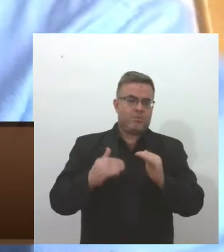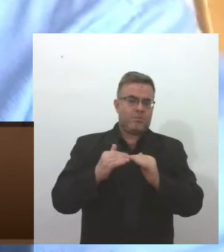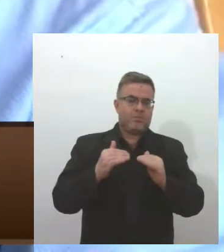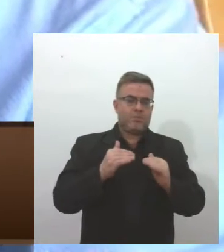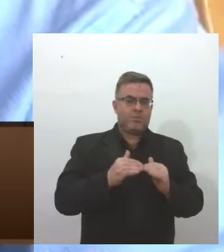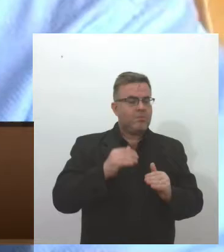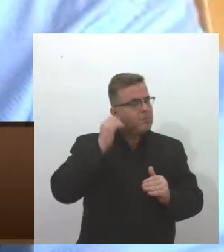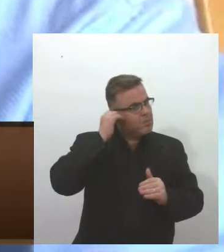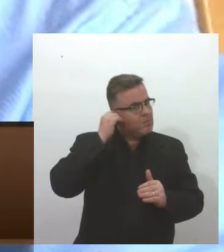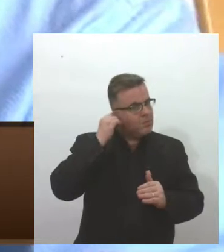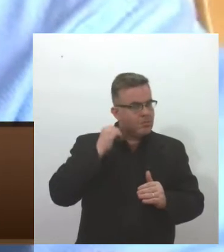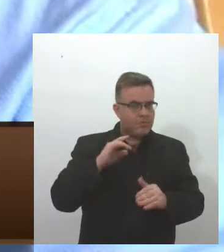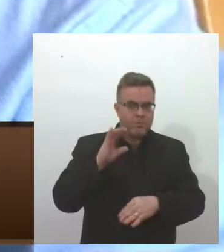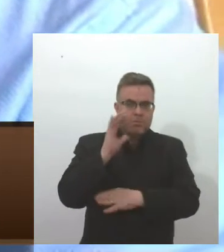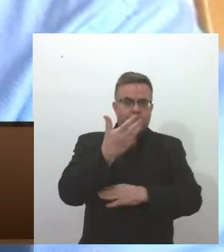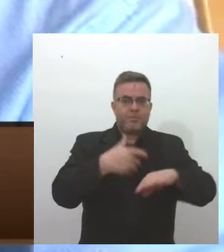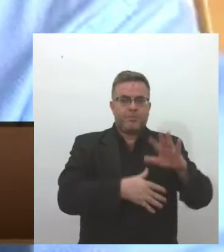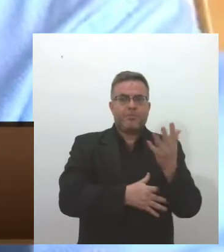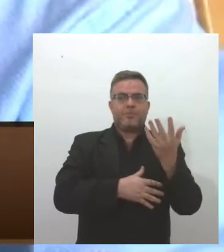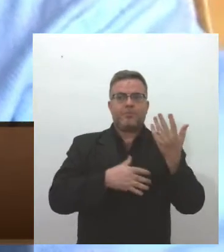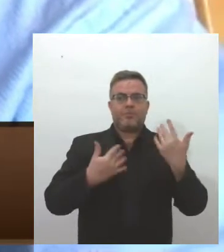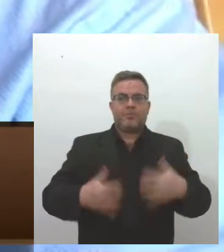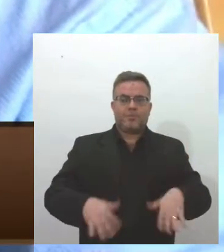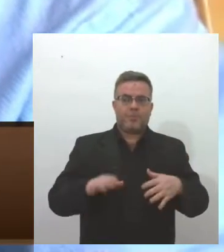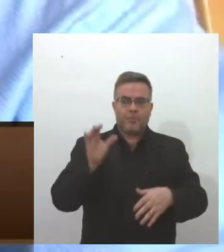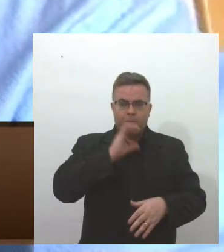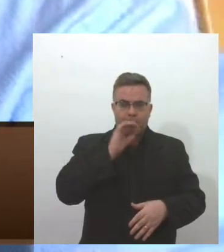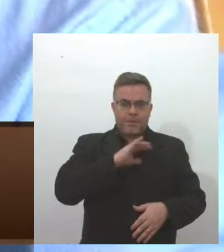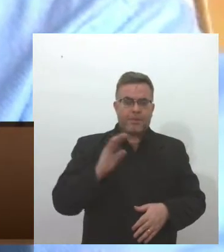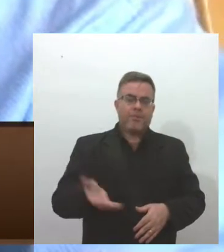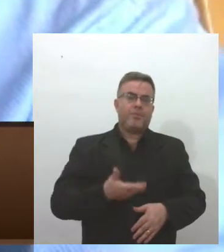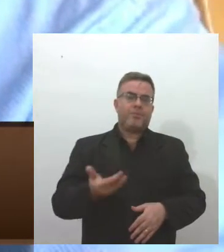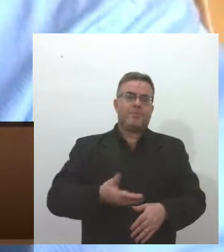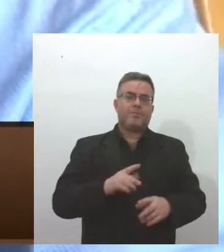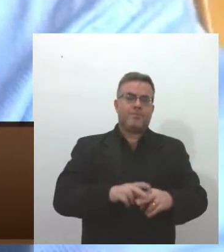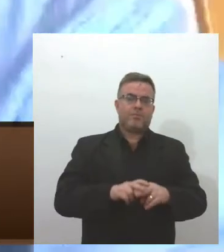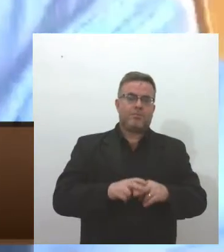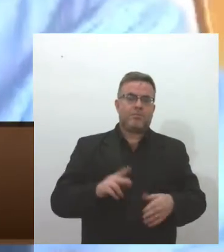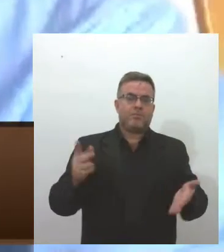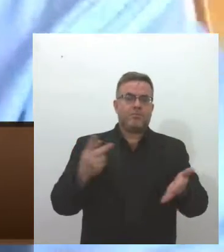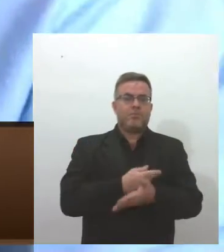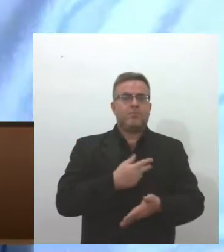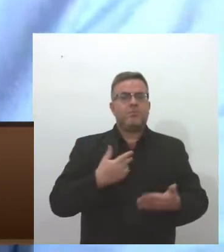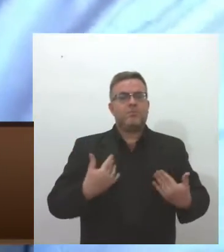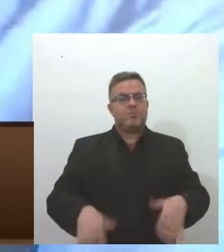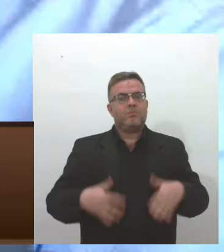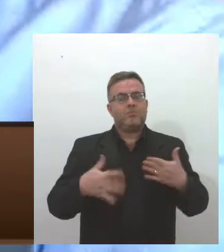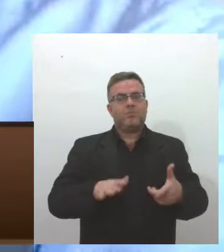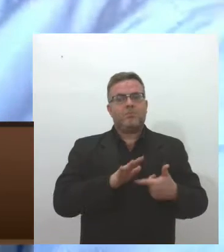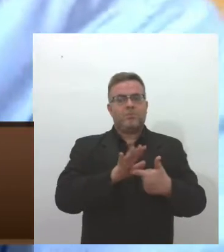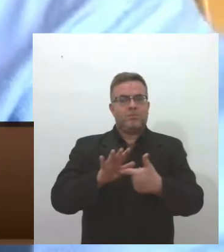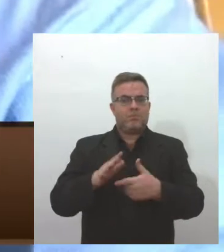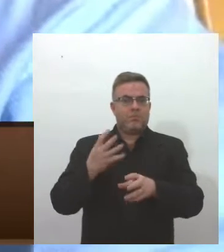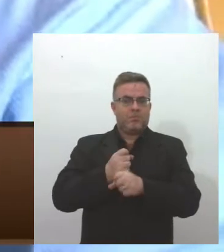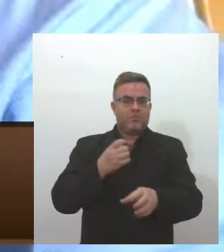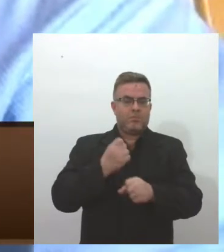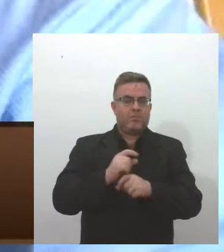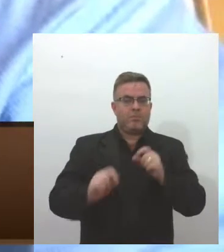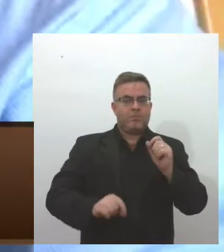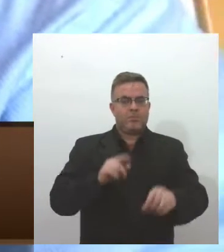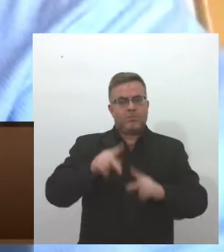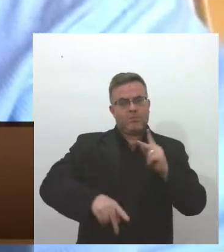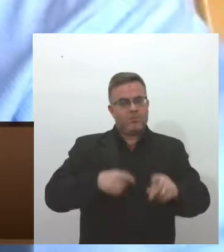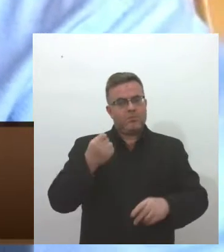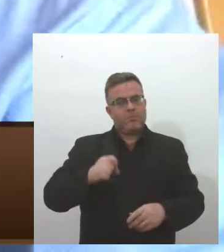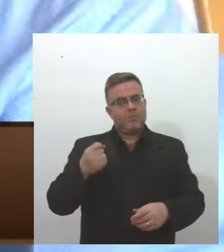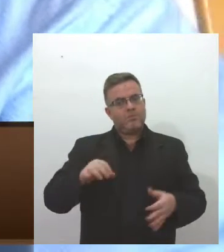natureza, eles vão ser mais aquecidos, mais rapidamente. E é isso que está acontecendo, e os índices já mostram, sabe, que o sergipano, ele